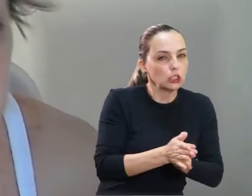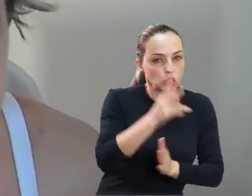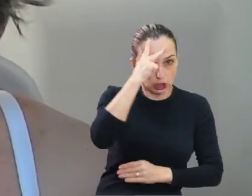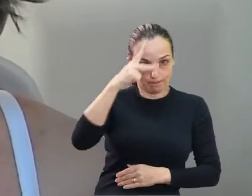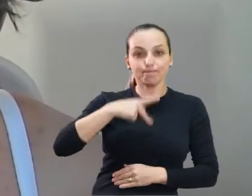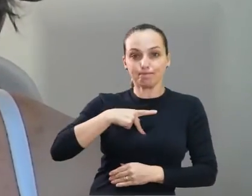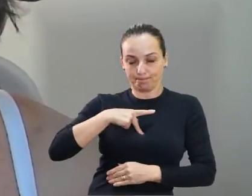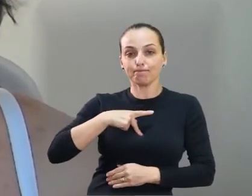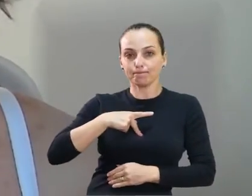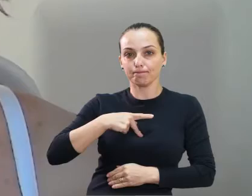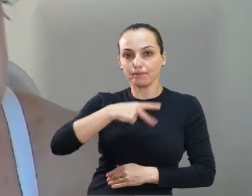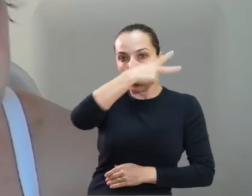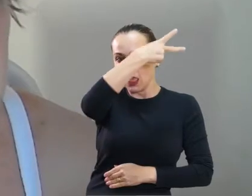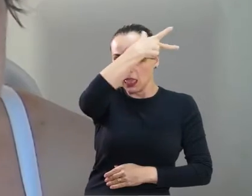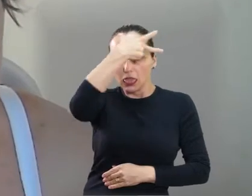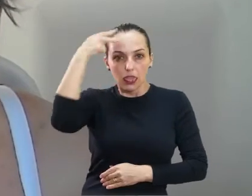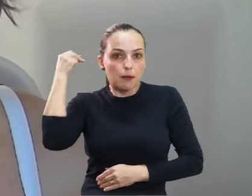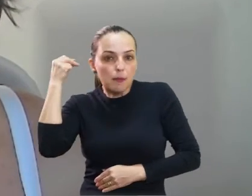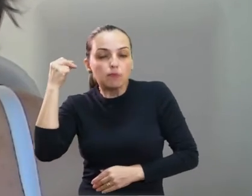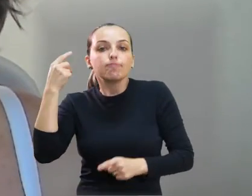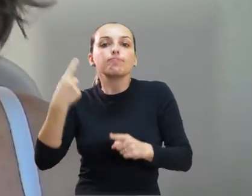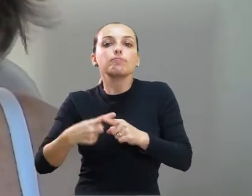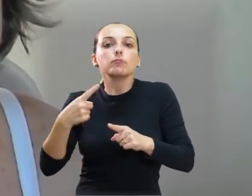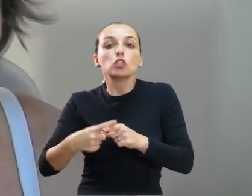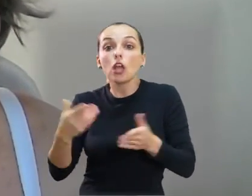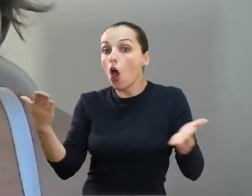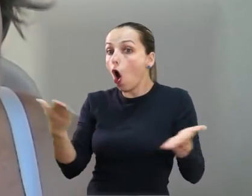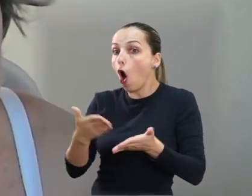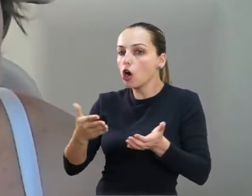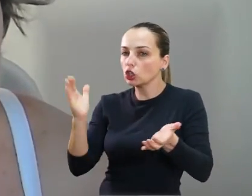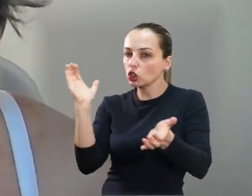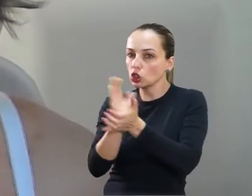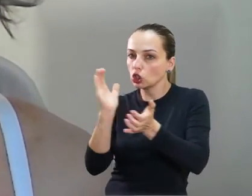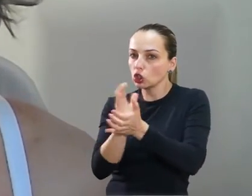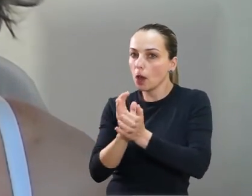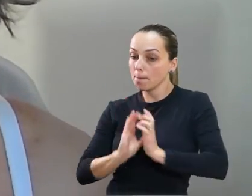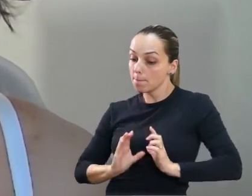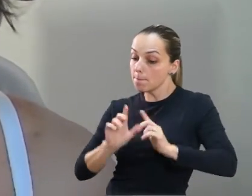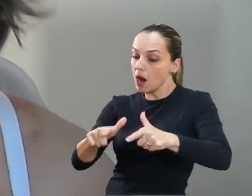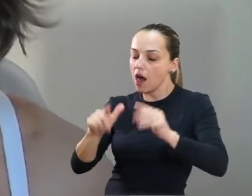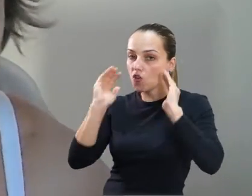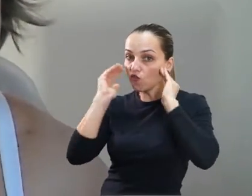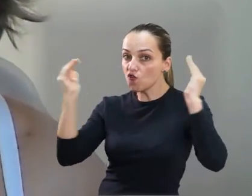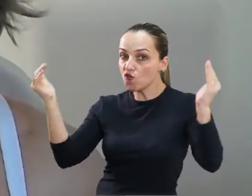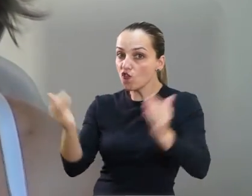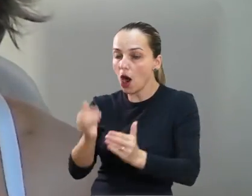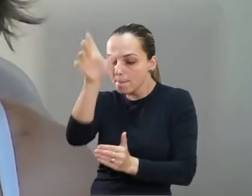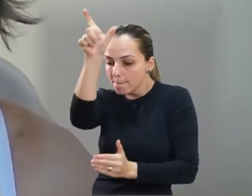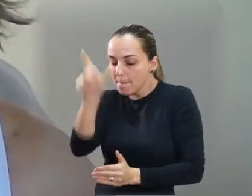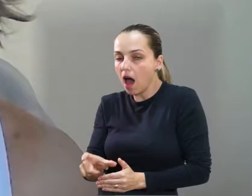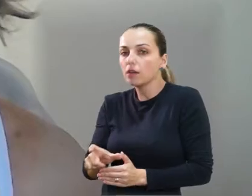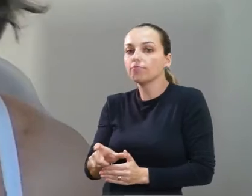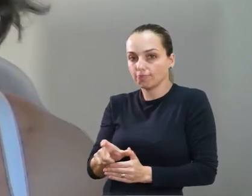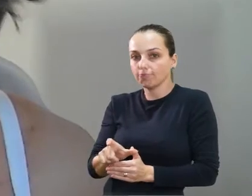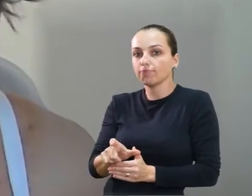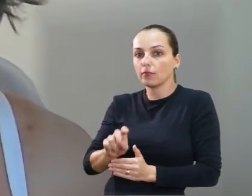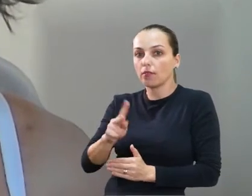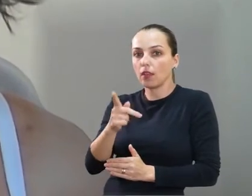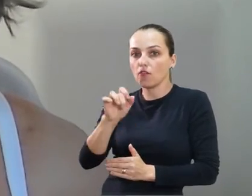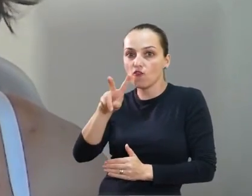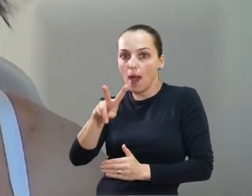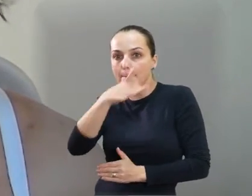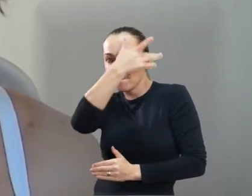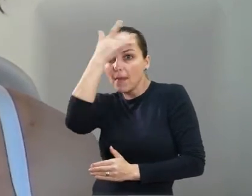HIV, o estigma, né, haja vista que hoje a gente não tem movimentos sociais relacionados ao